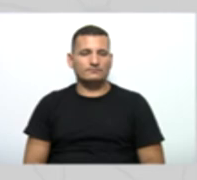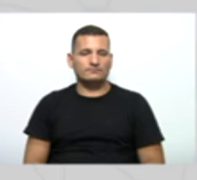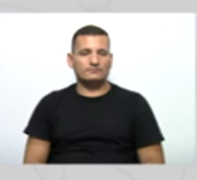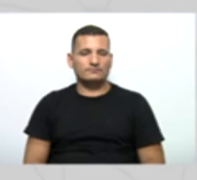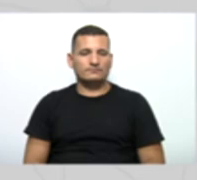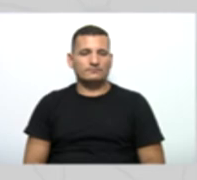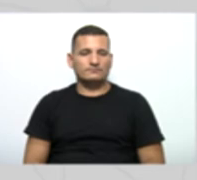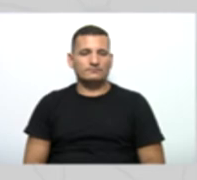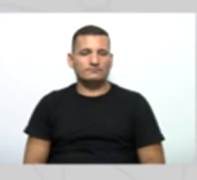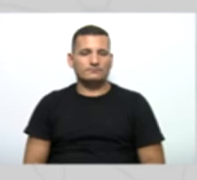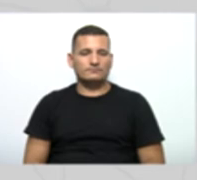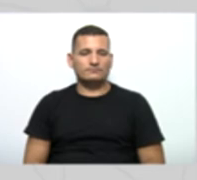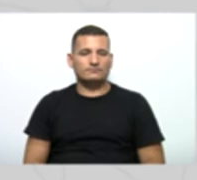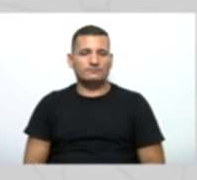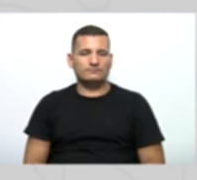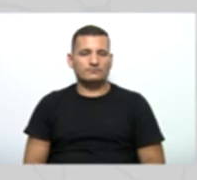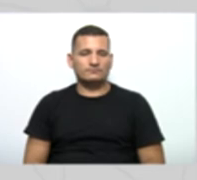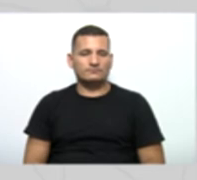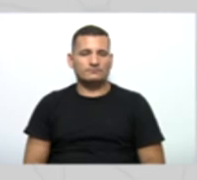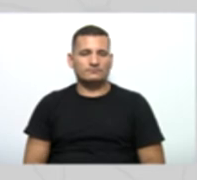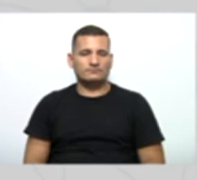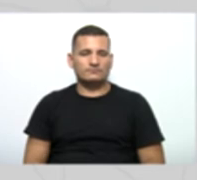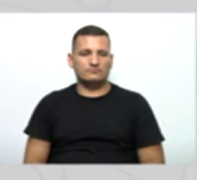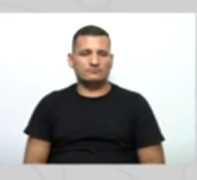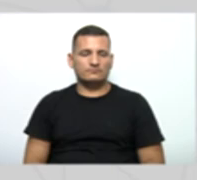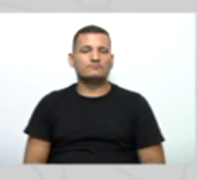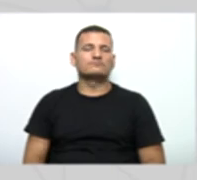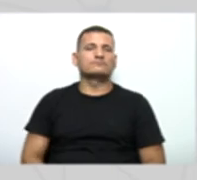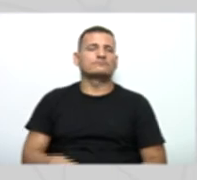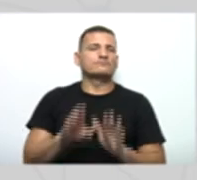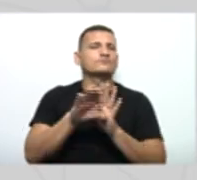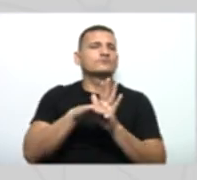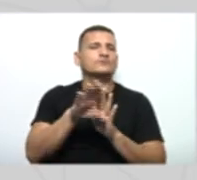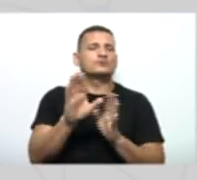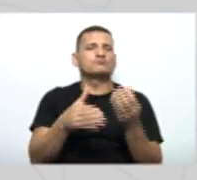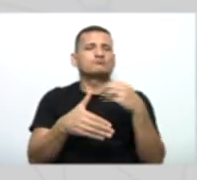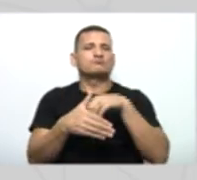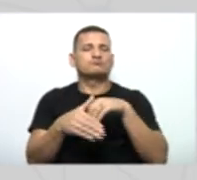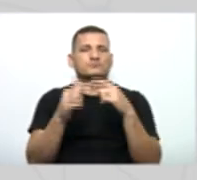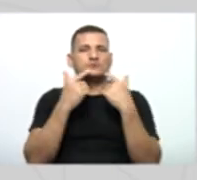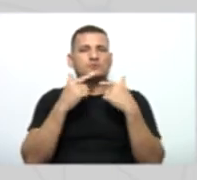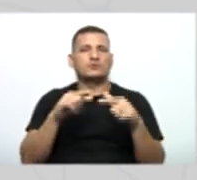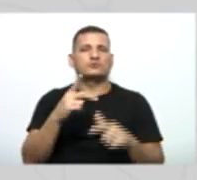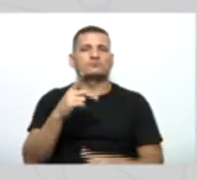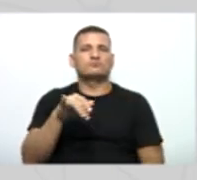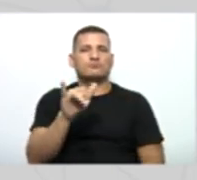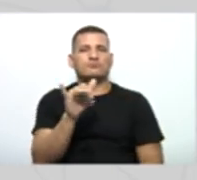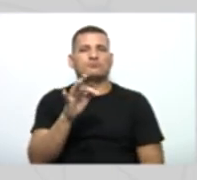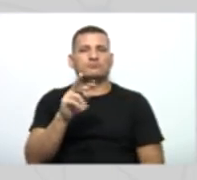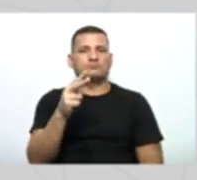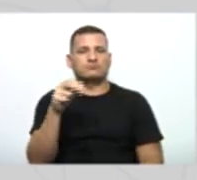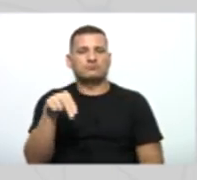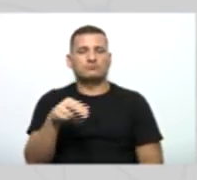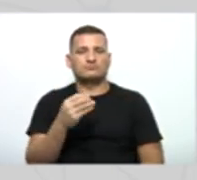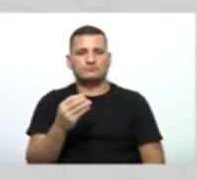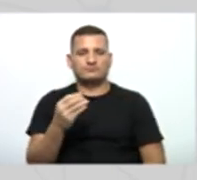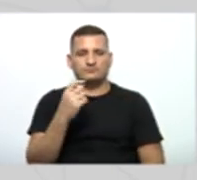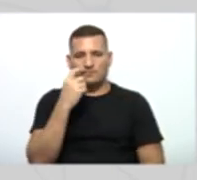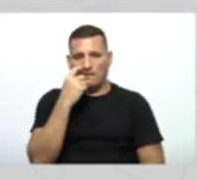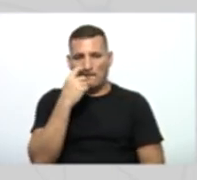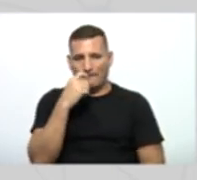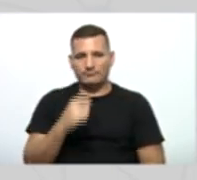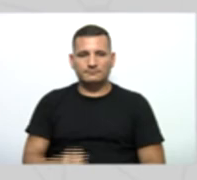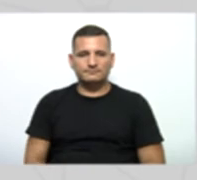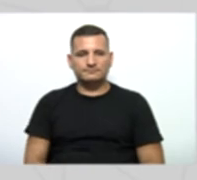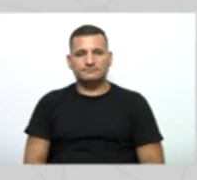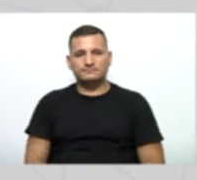Explique o conceito de encapsulamento na linguagem Python. Beleza, ele começou certinho aí. Nada